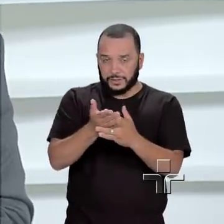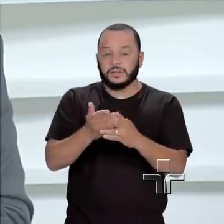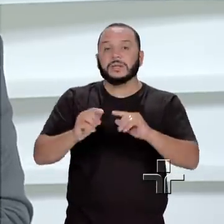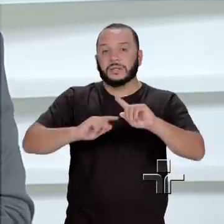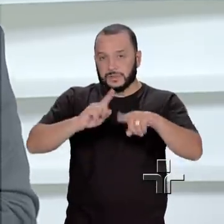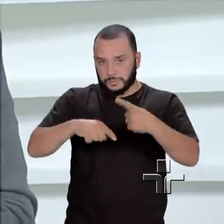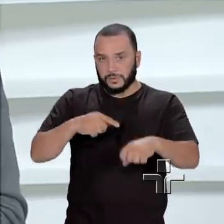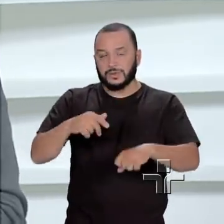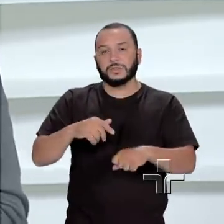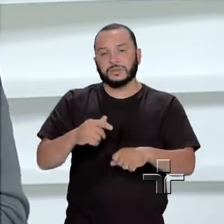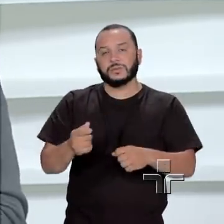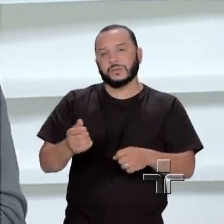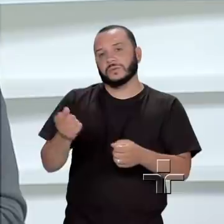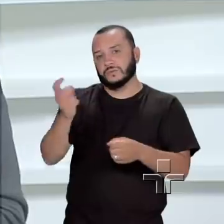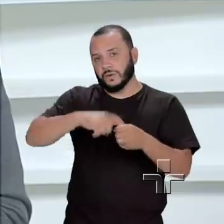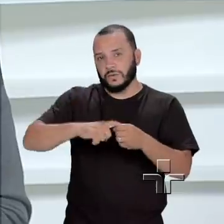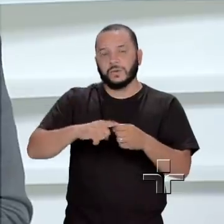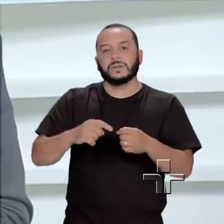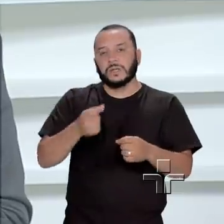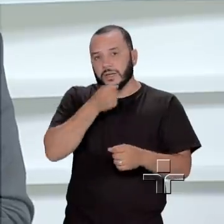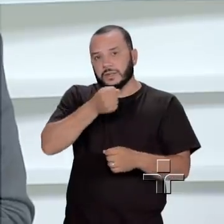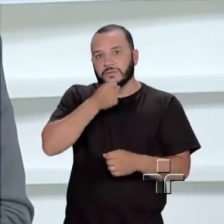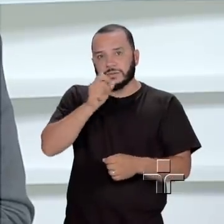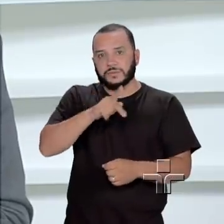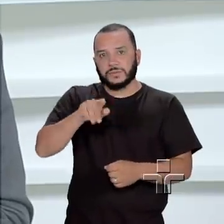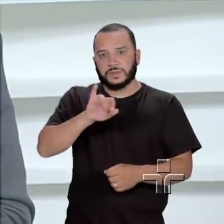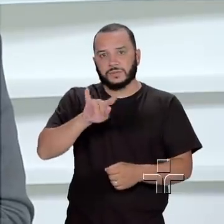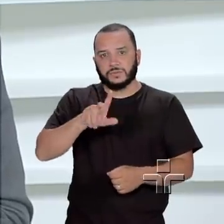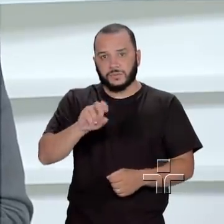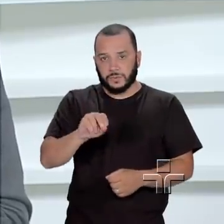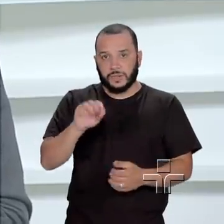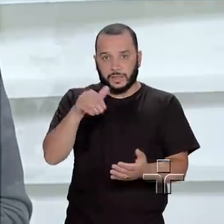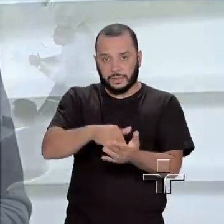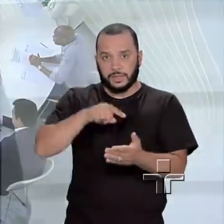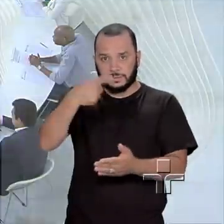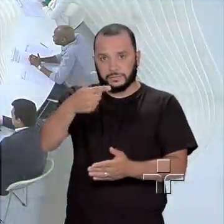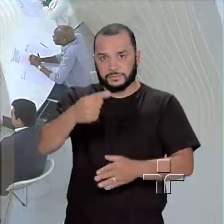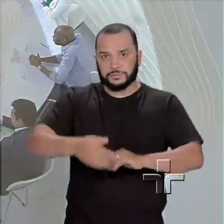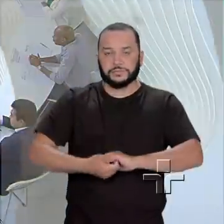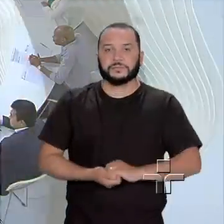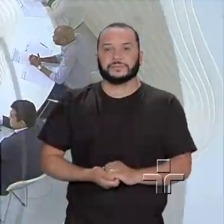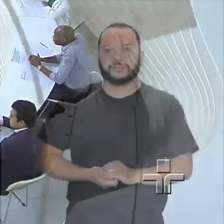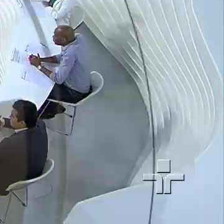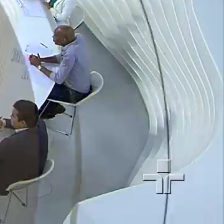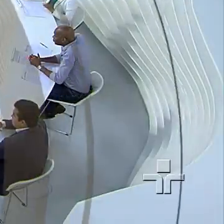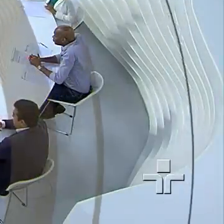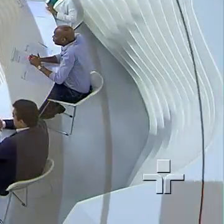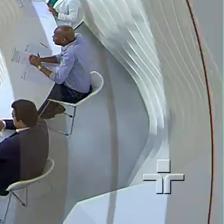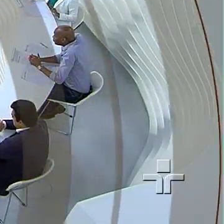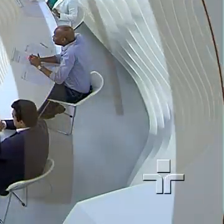daqui a pouquinho com a entrevista com o professor Silvio Meira. Até já.